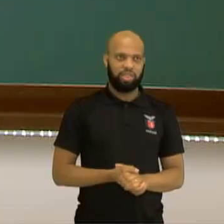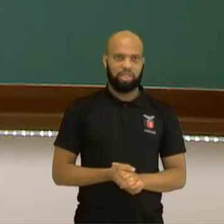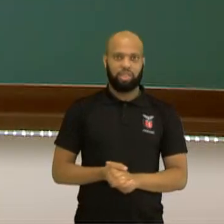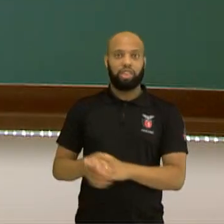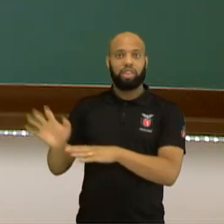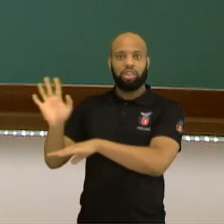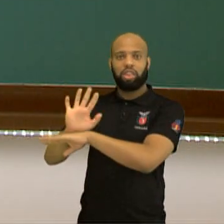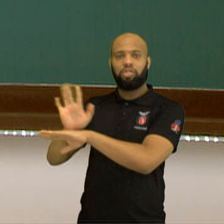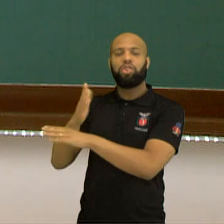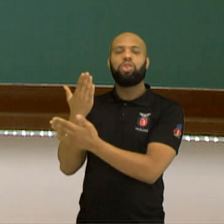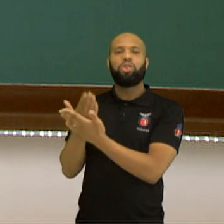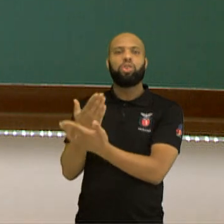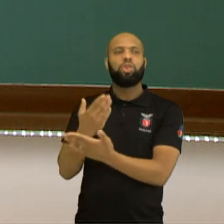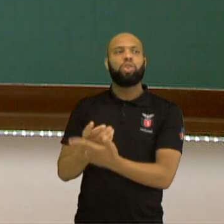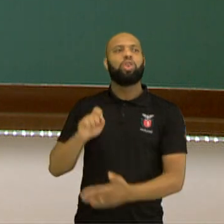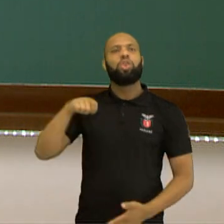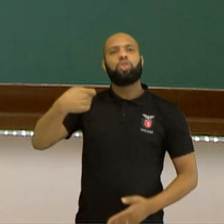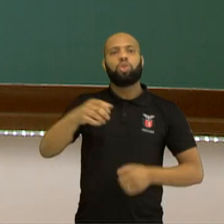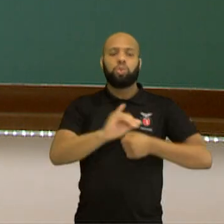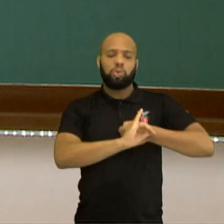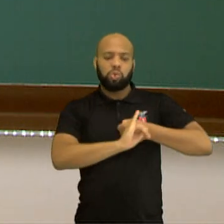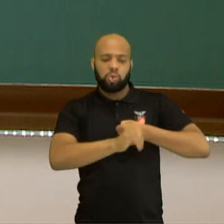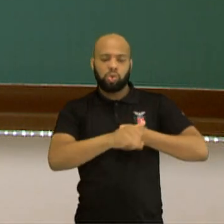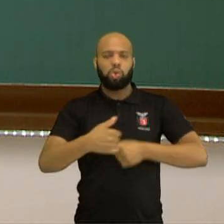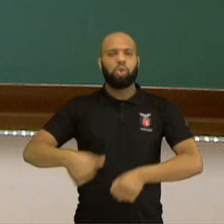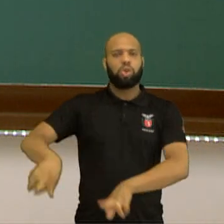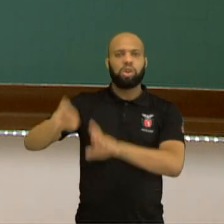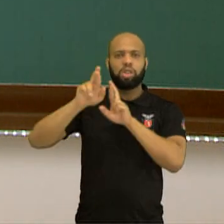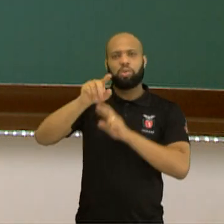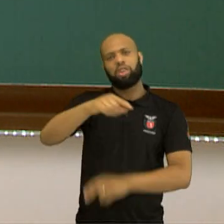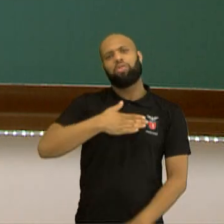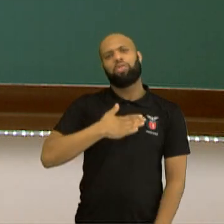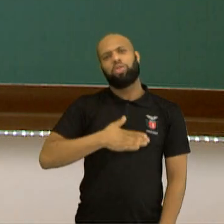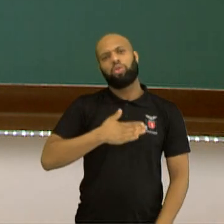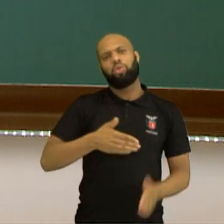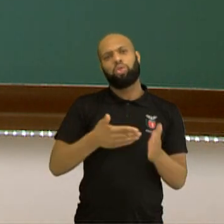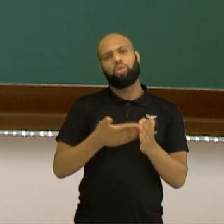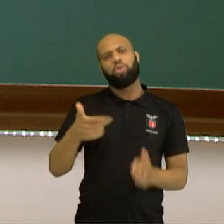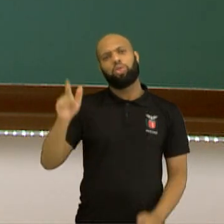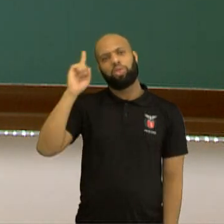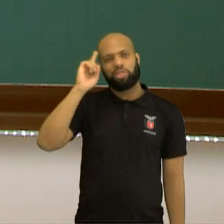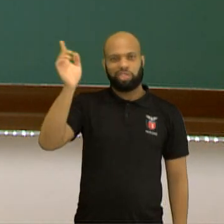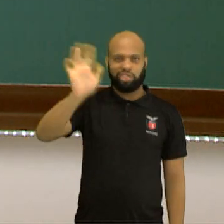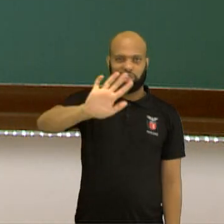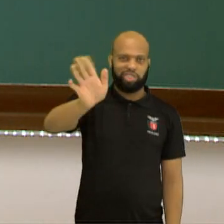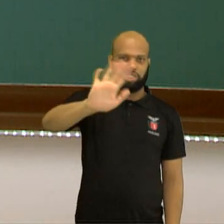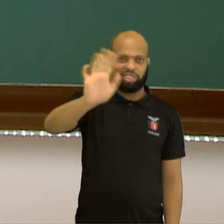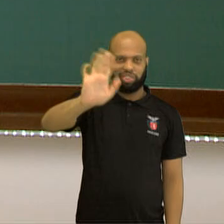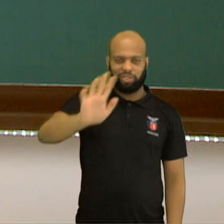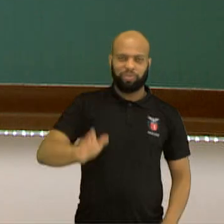Nesse vídeo falamos sobre crônica. Espero que vocês tenham gostado e até breve.